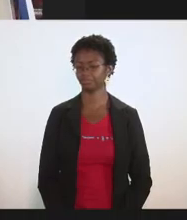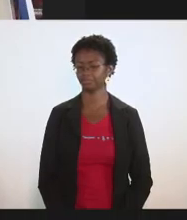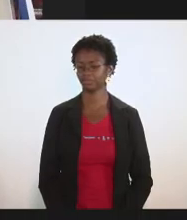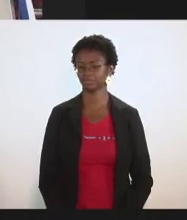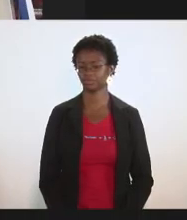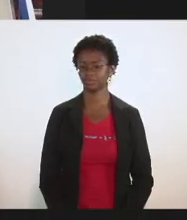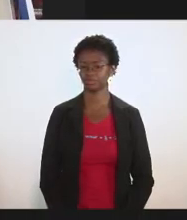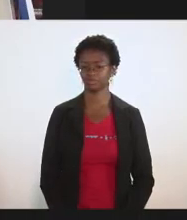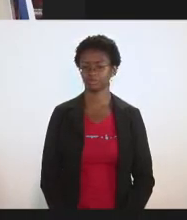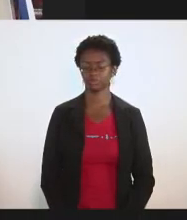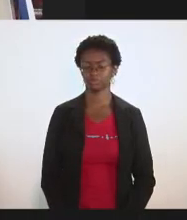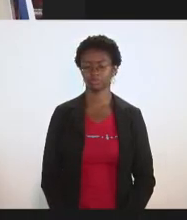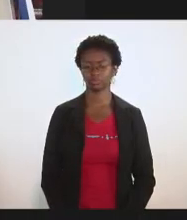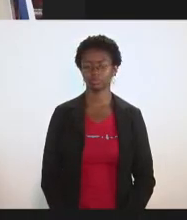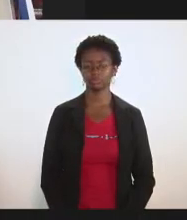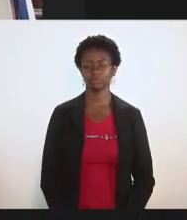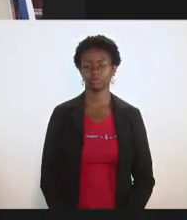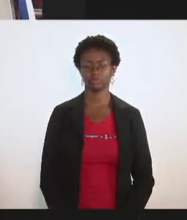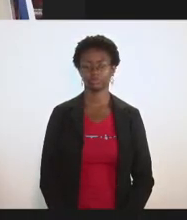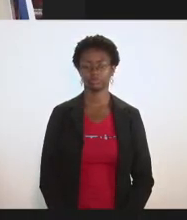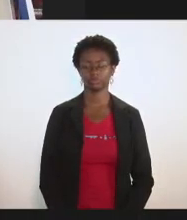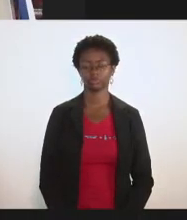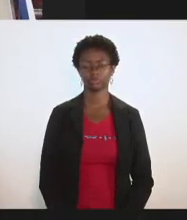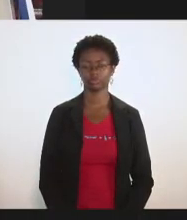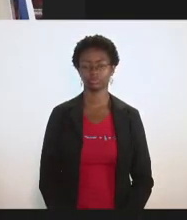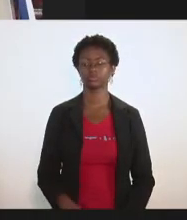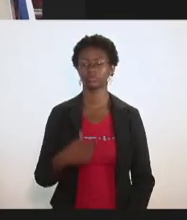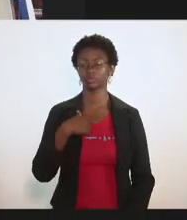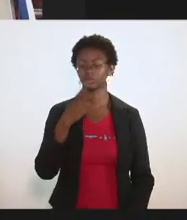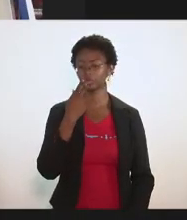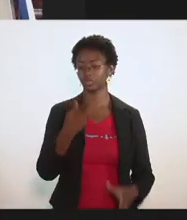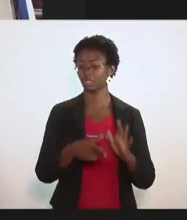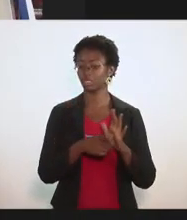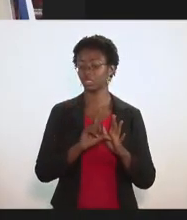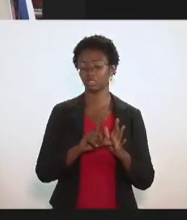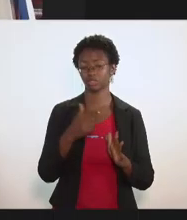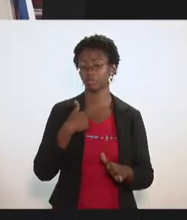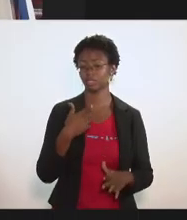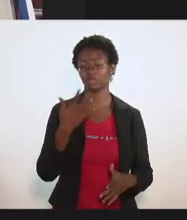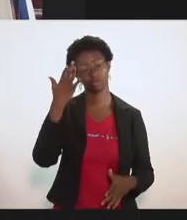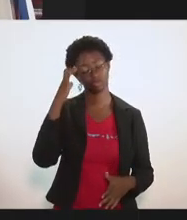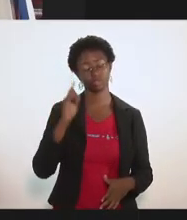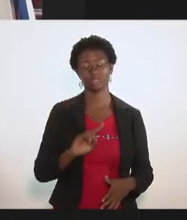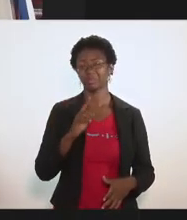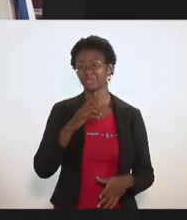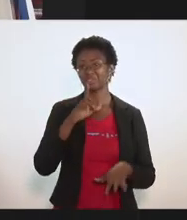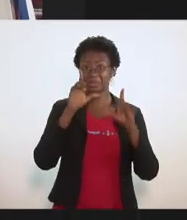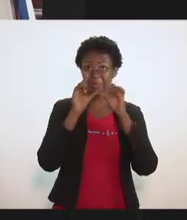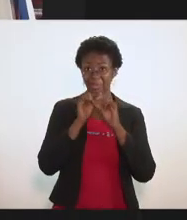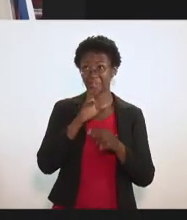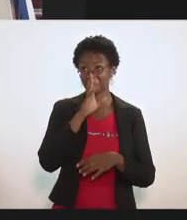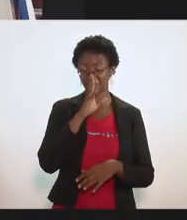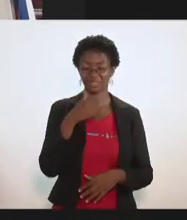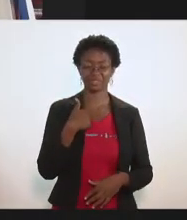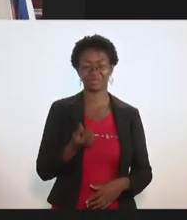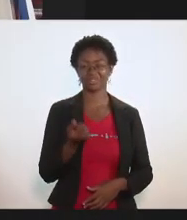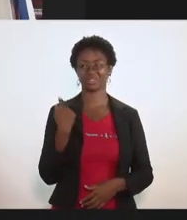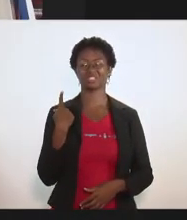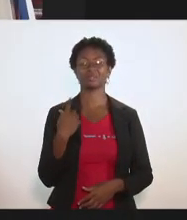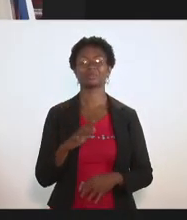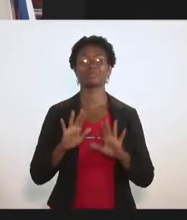deputado Valdeir em análise. Deputado Minks, Vossa Excelência está sem som, eu não estou te ouvindo. É questão de